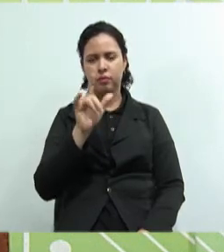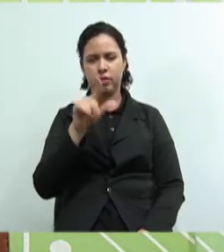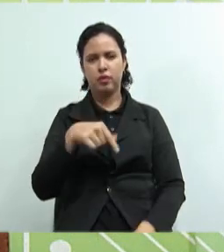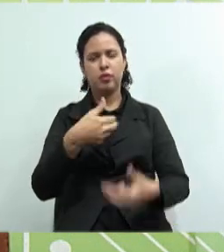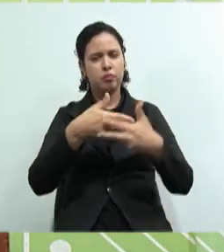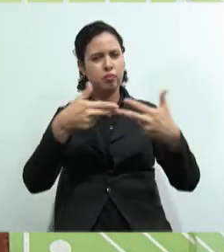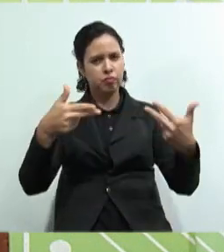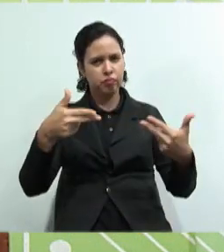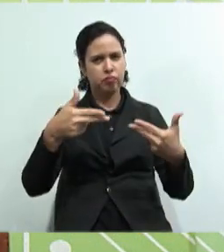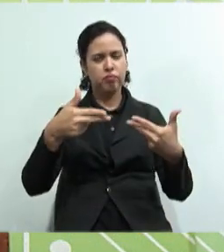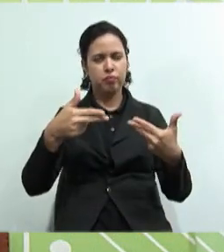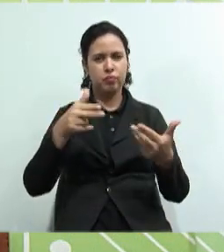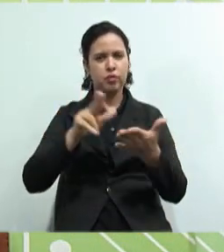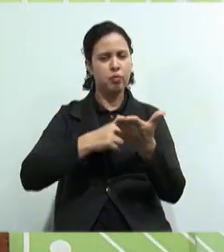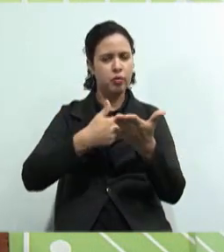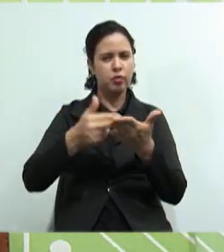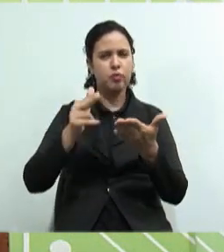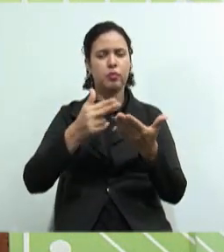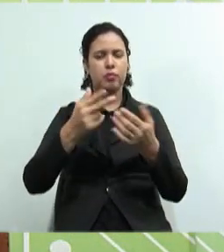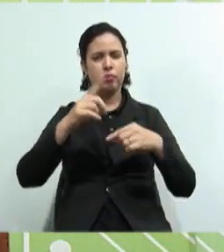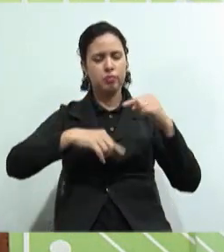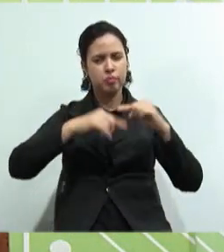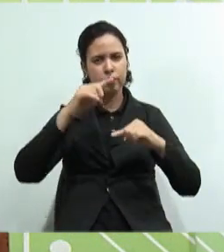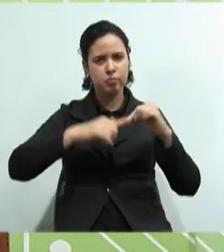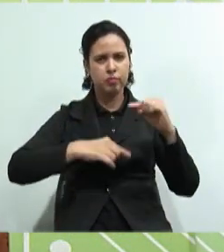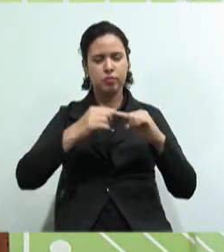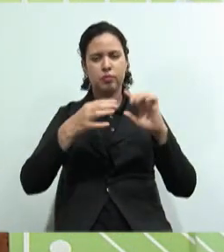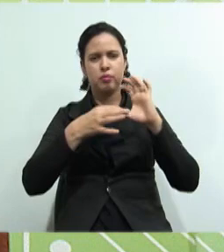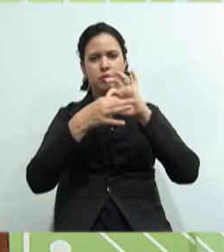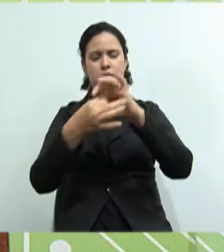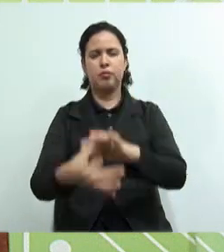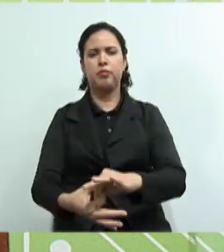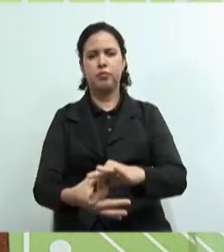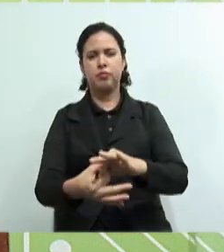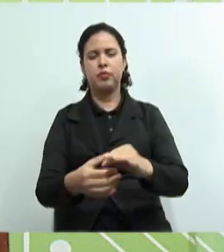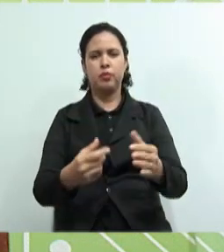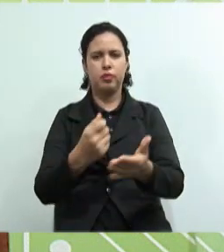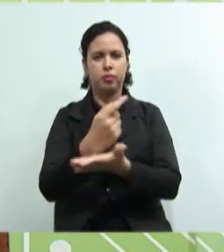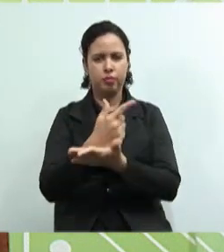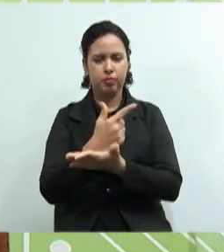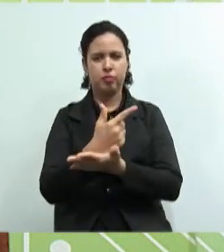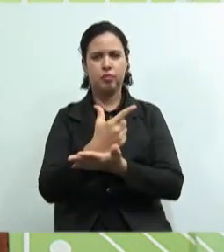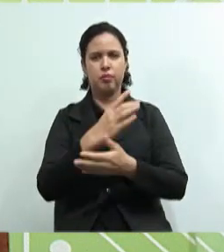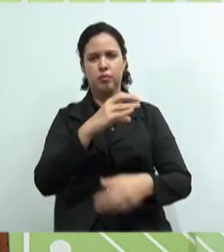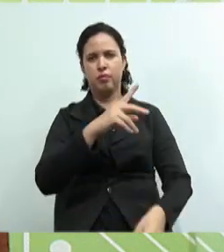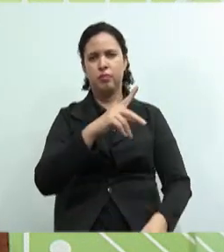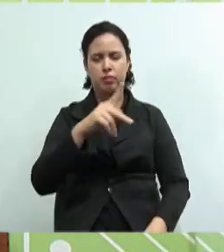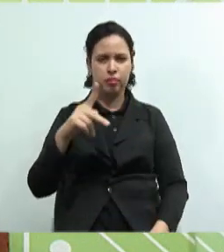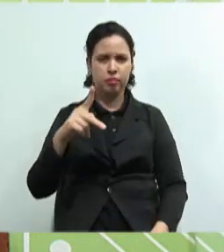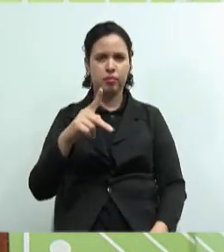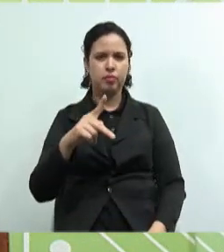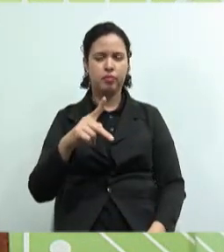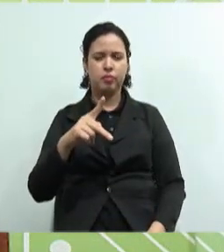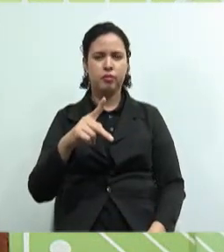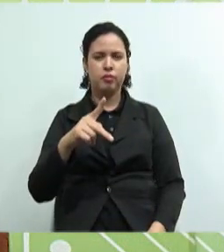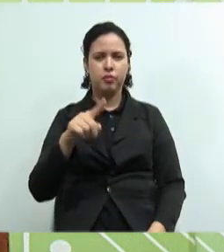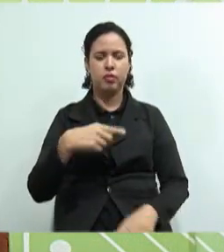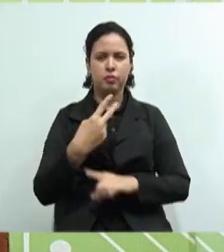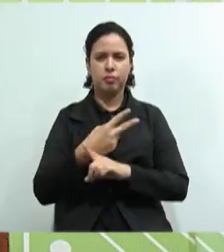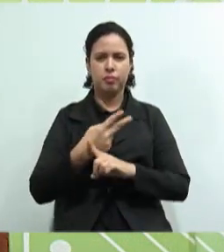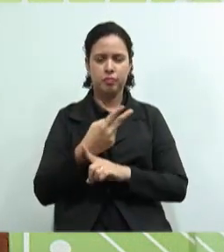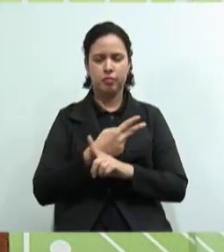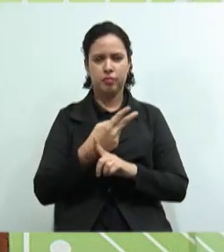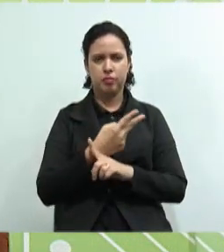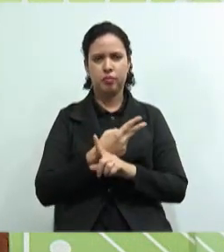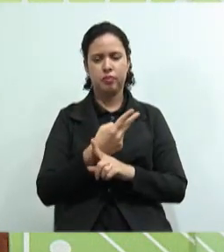e vai adquirir esses produtos de cooperativas, de pessoas que fazem colheita desses produtos, vai buscar sempre uma via mais